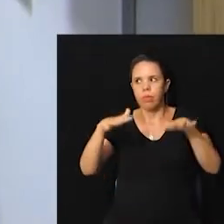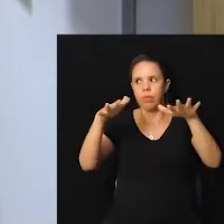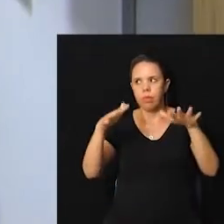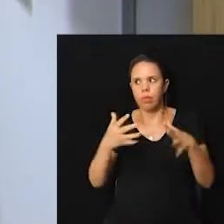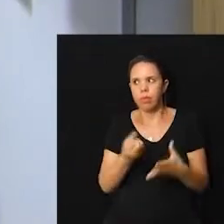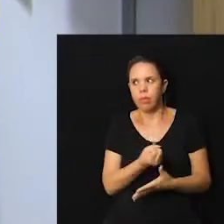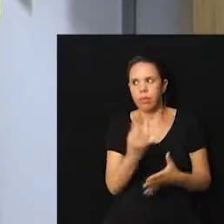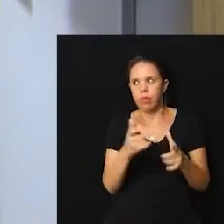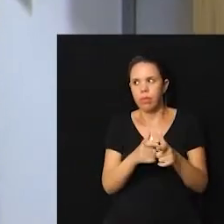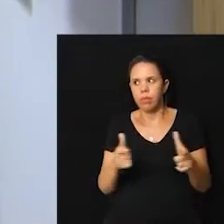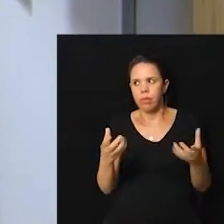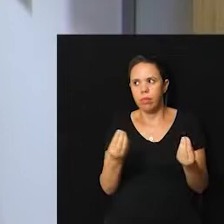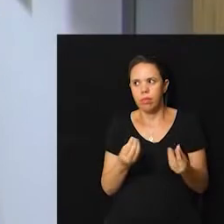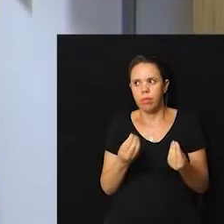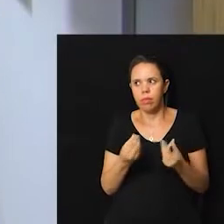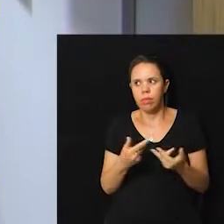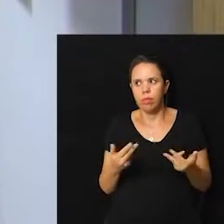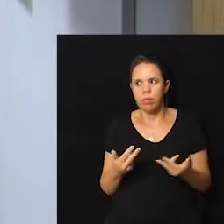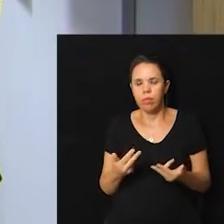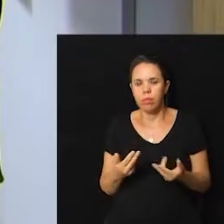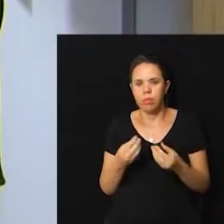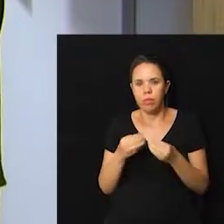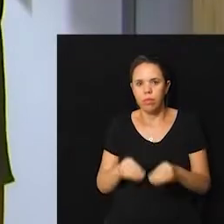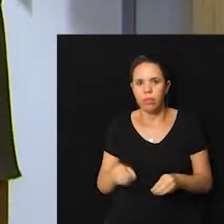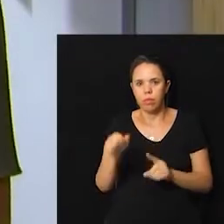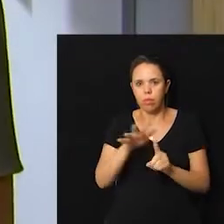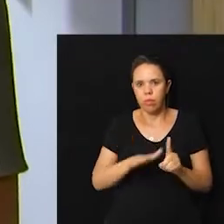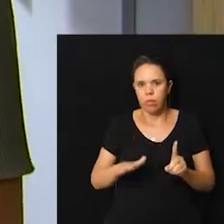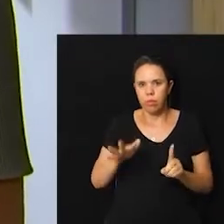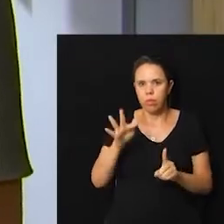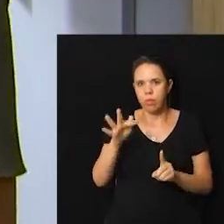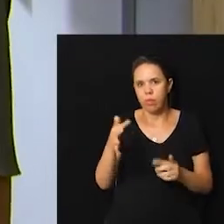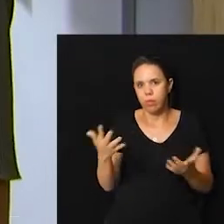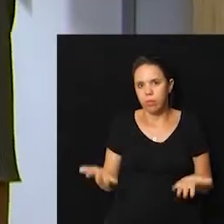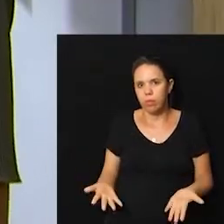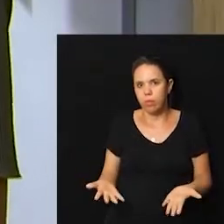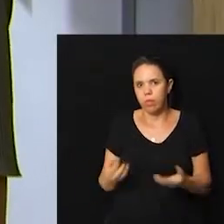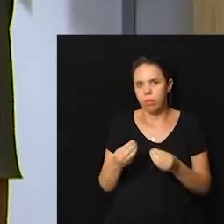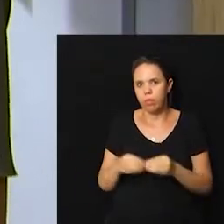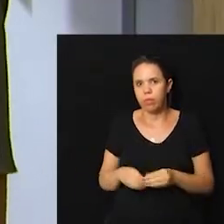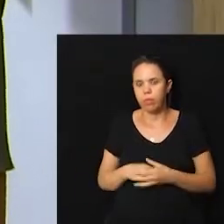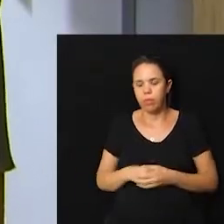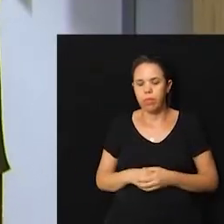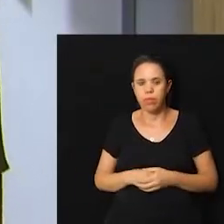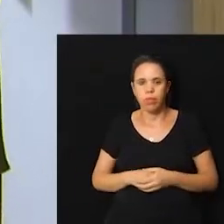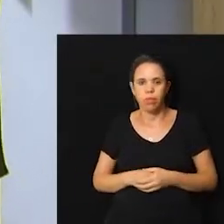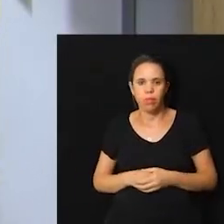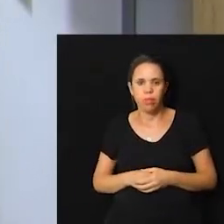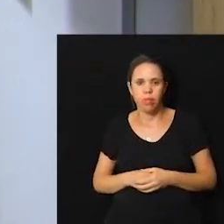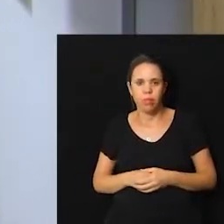infância são imensuráveis e são coisas que podem afetar a sociedade num impacto